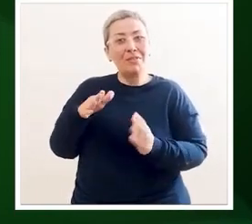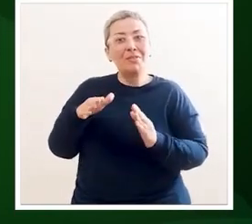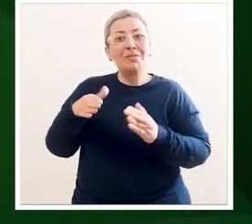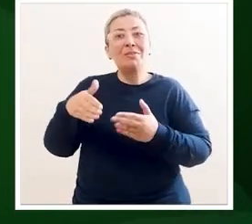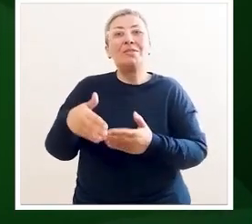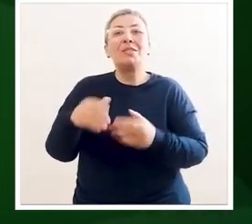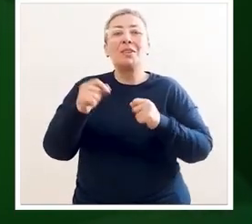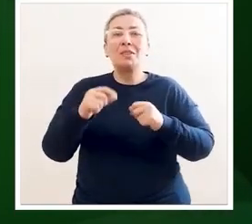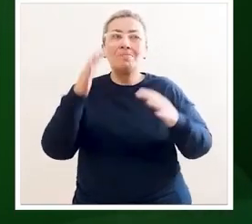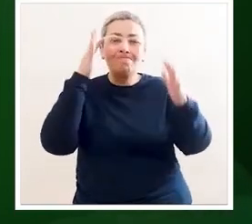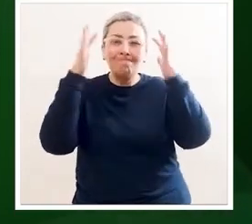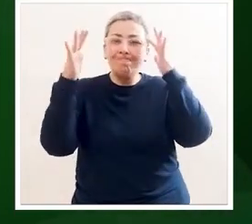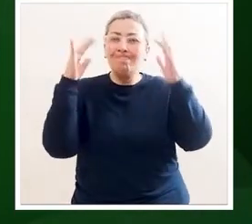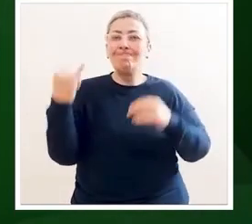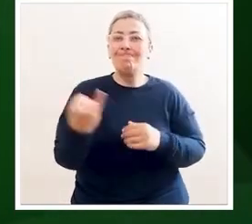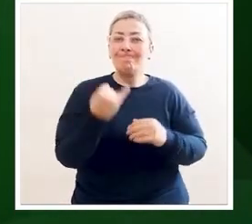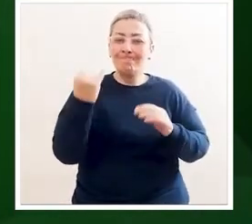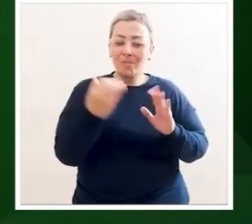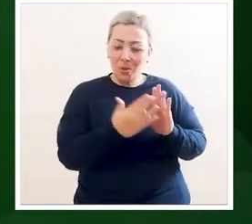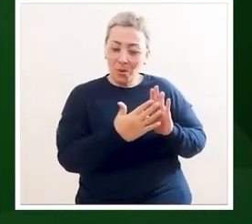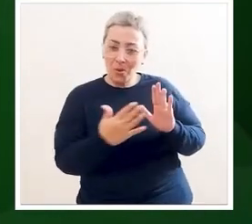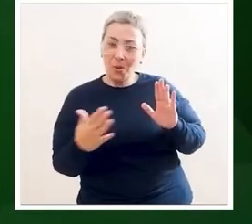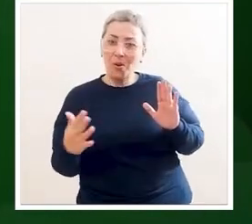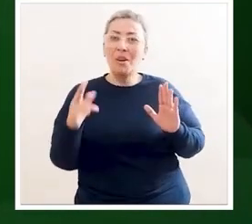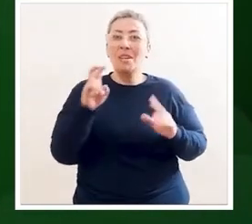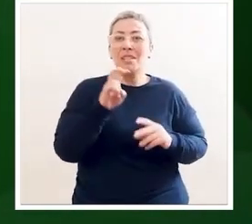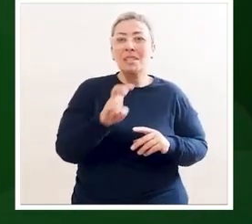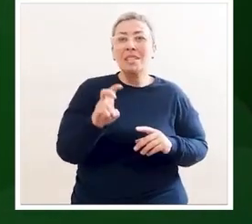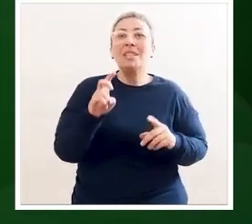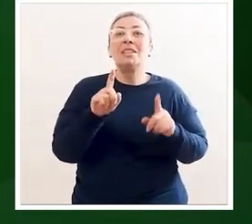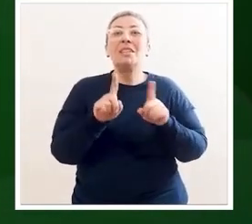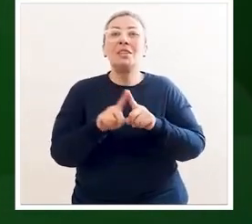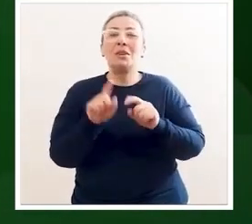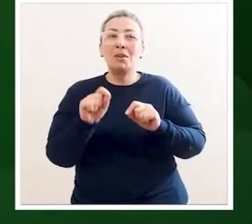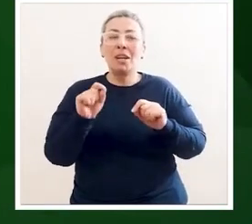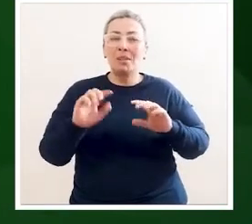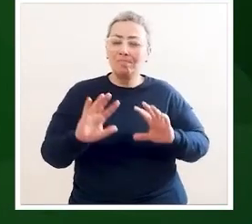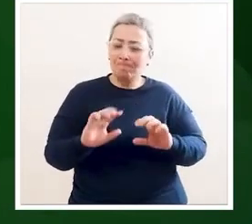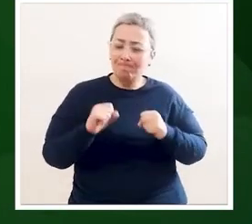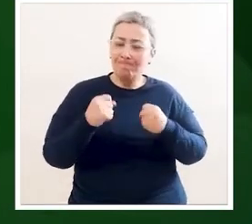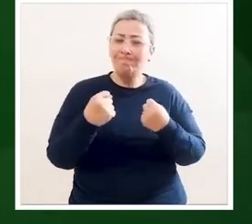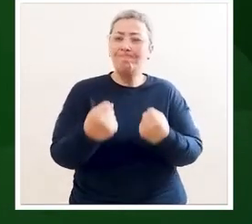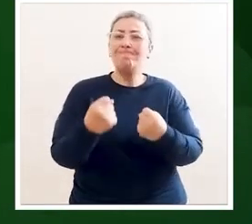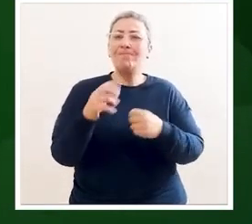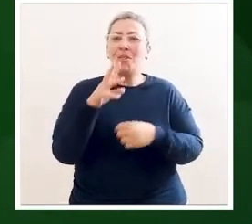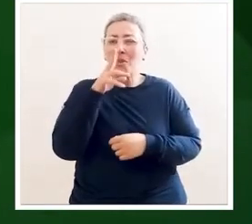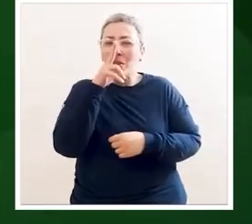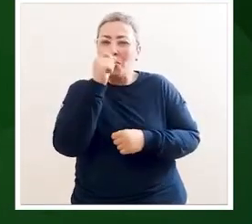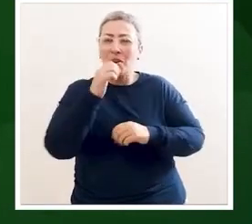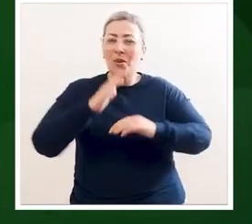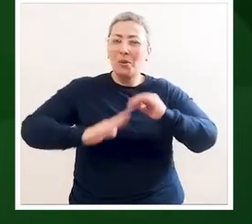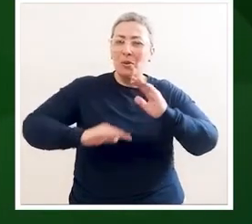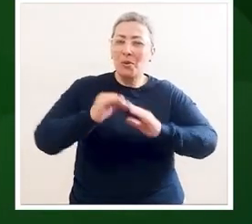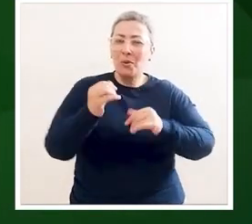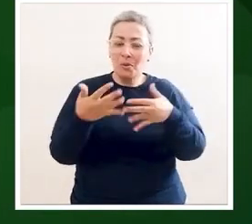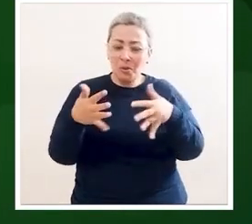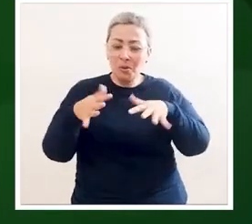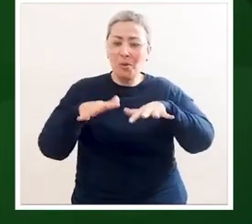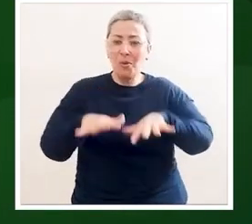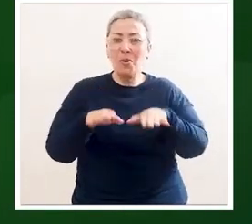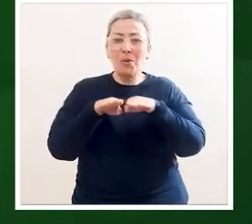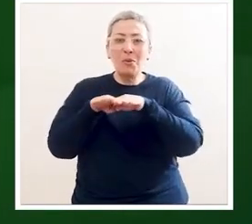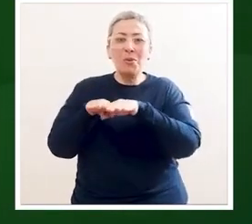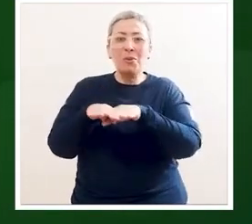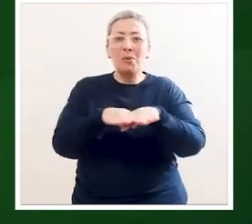internacional reflexões importantíssimas ao longo de cinco semanas que fortaleceram as nossas ações sobre